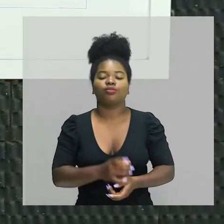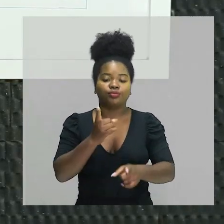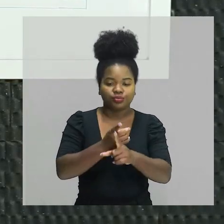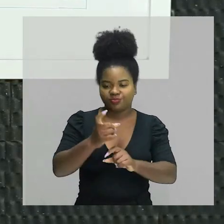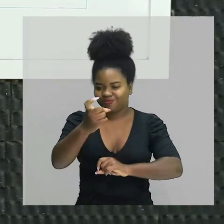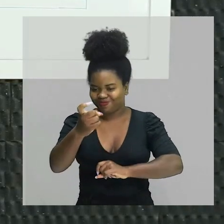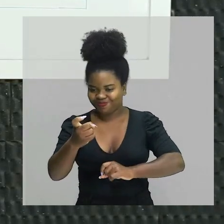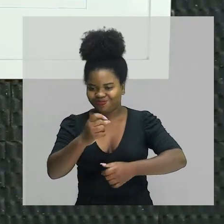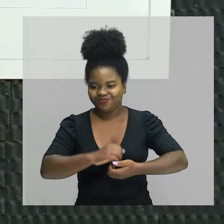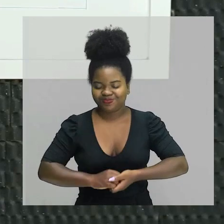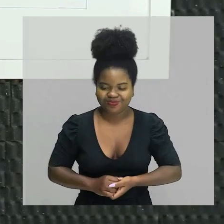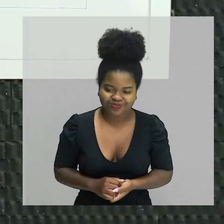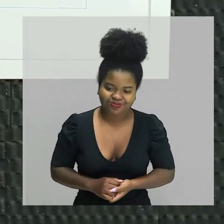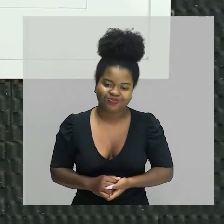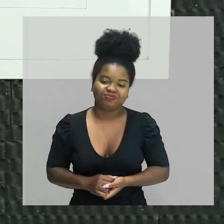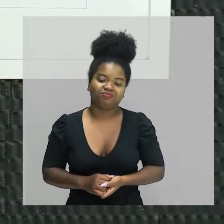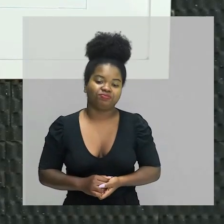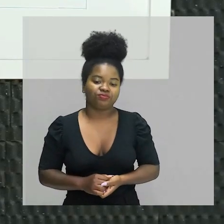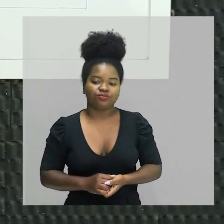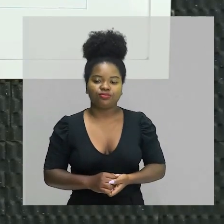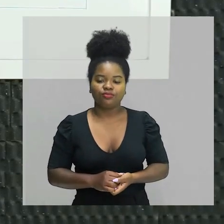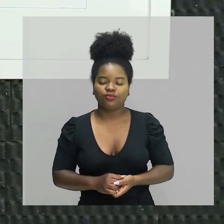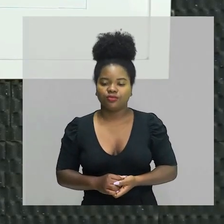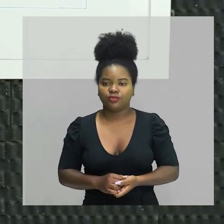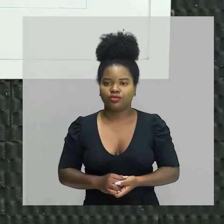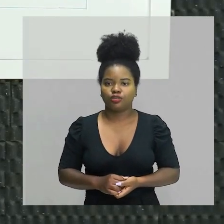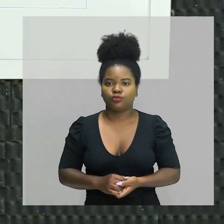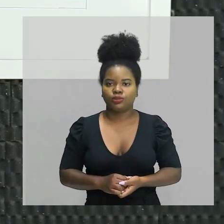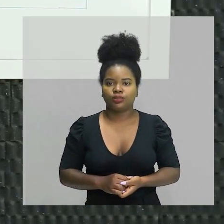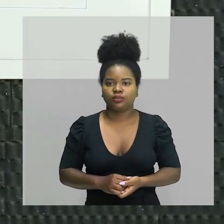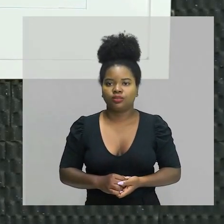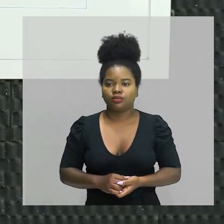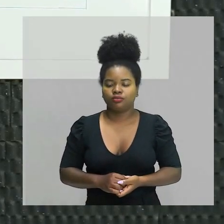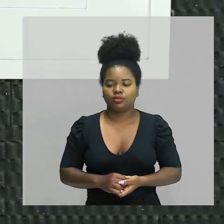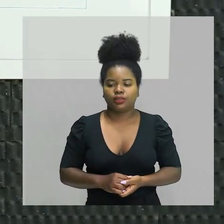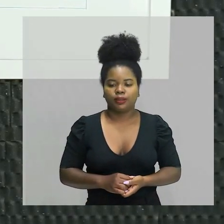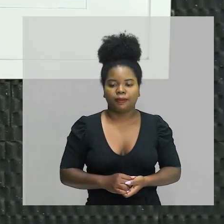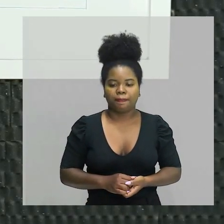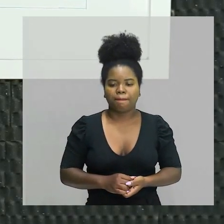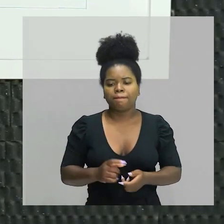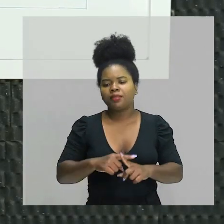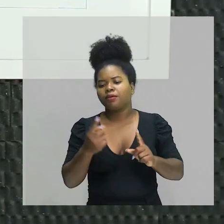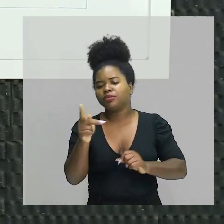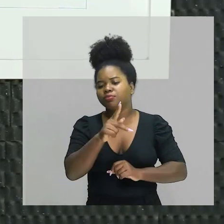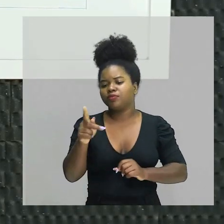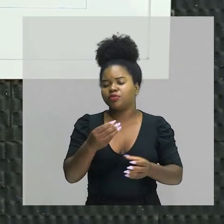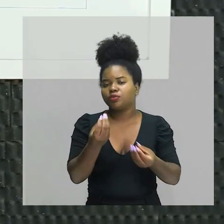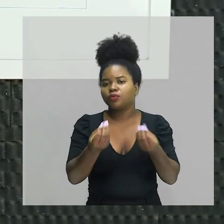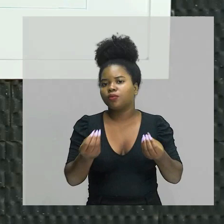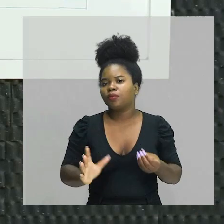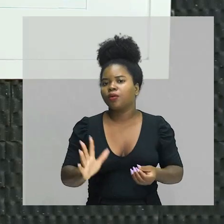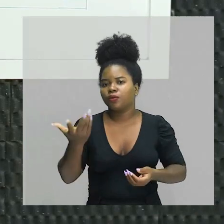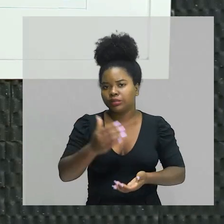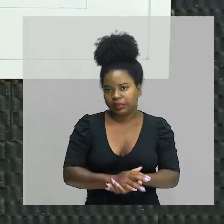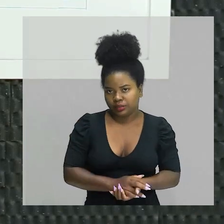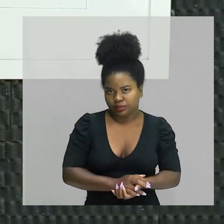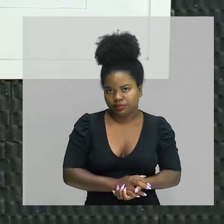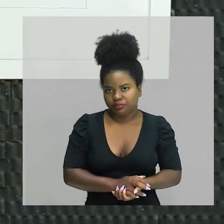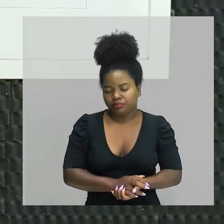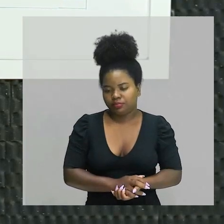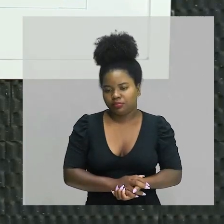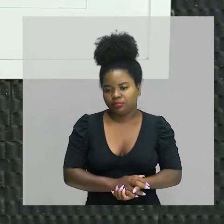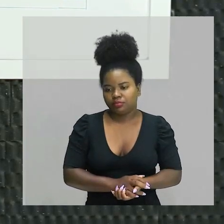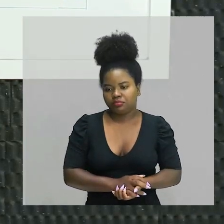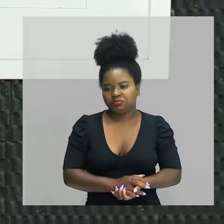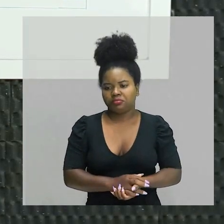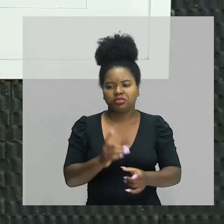x, certo? Sem problema. Então, veja só. Mas, professor, como é que a gente faz para a gente calcular essa